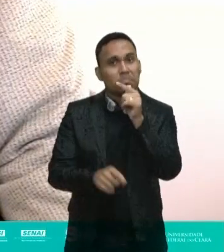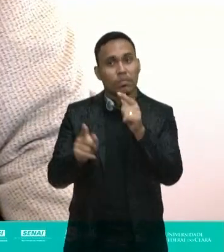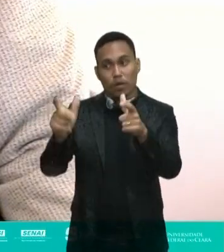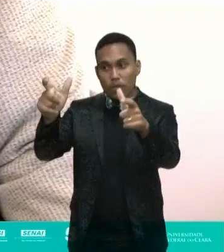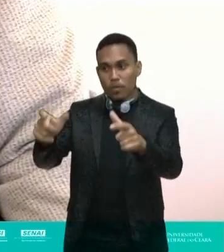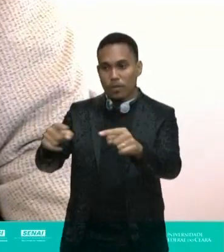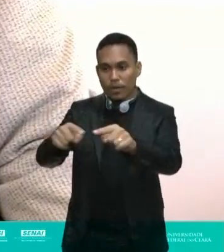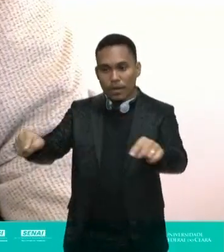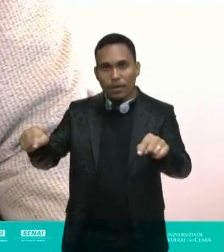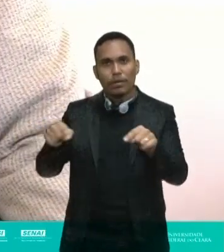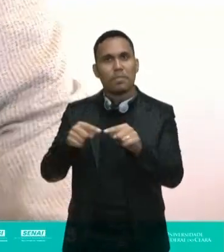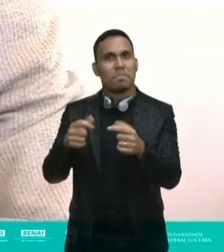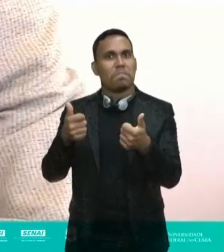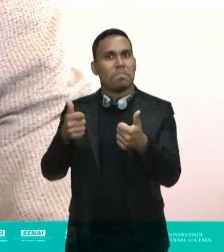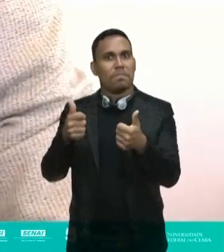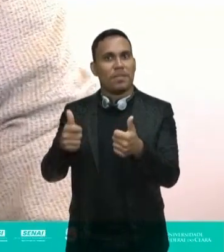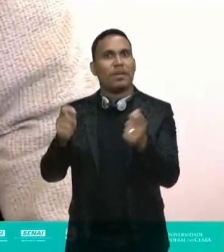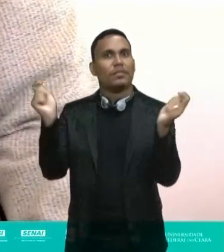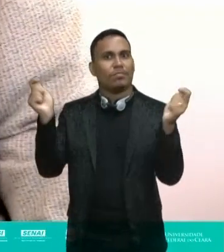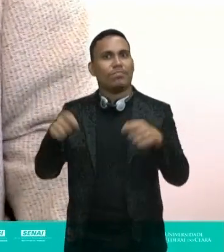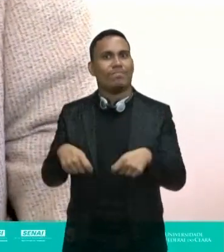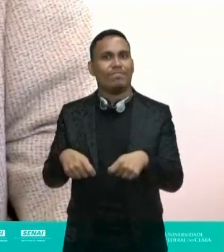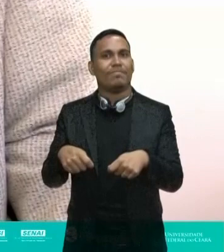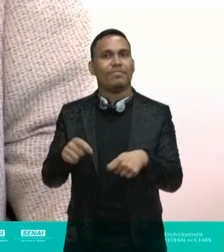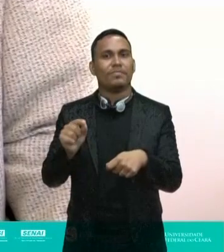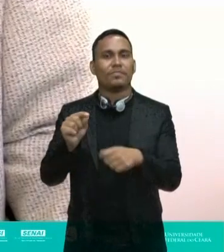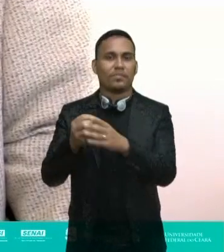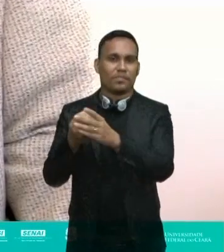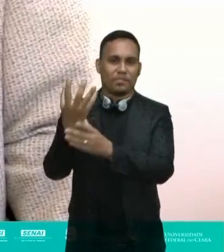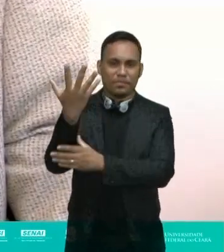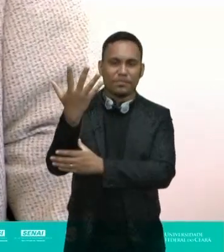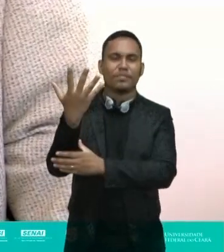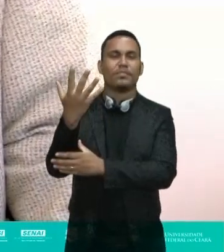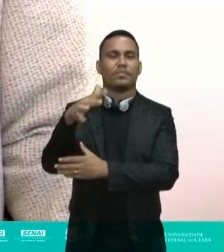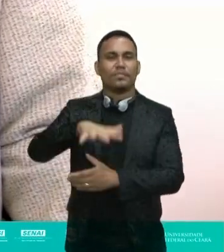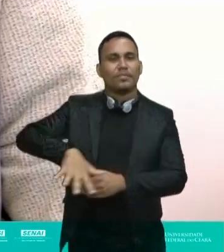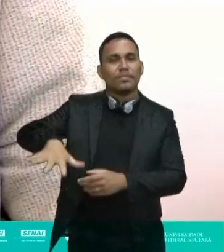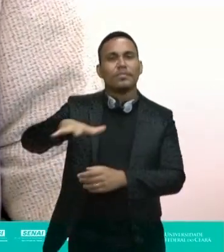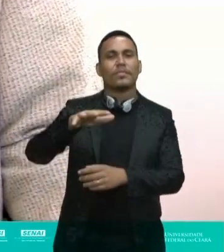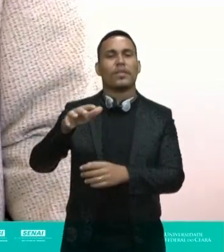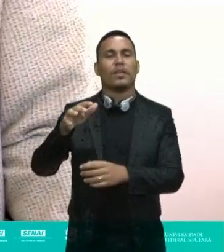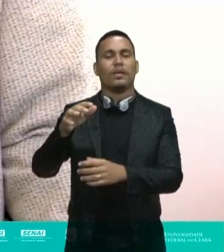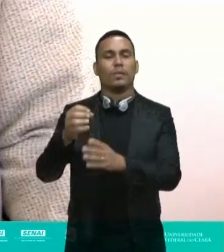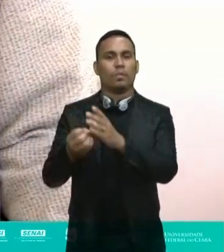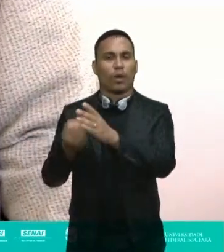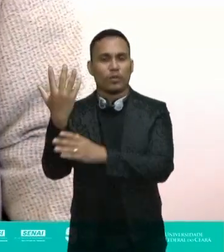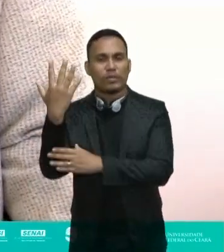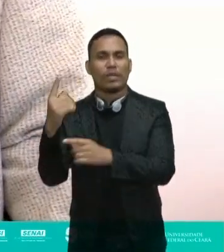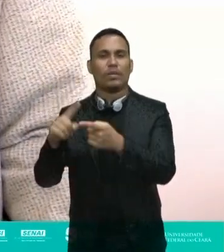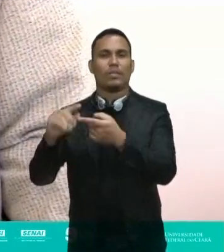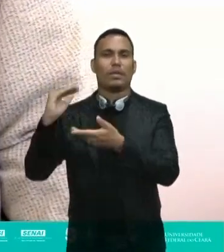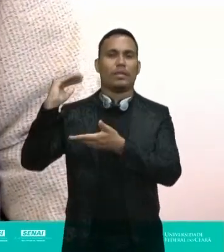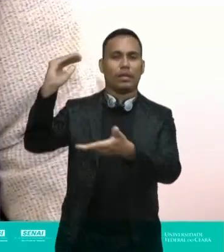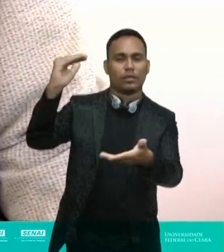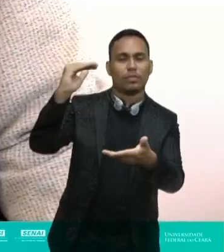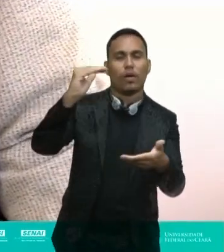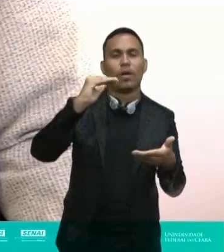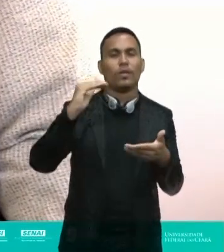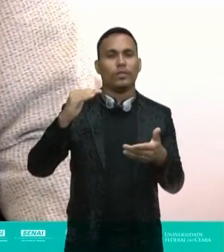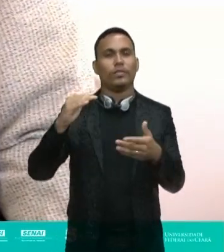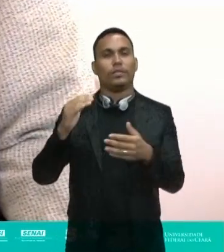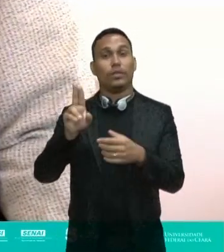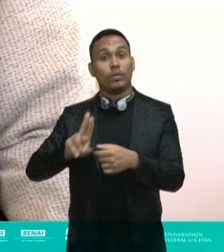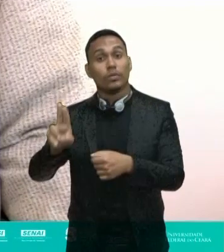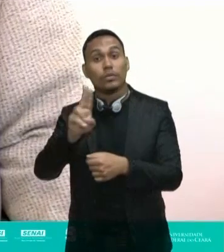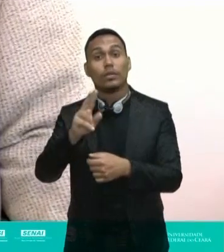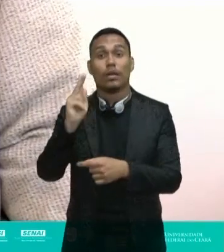estratégica e um local privilegiado para o desenvolvimento de uma cadeia de valor sincronizada para a produção, transporte e consumo de hidrogênio verde e seus